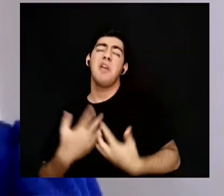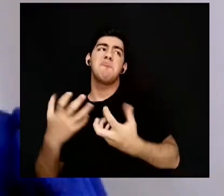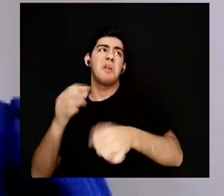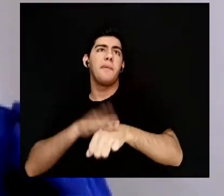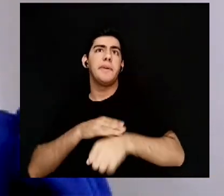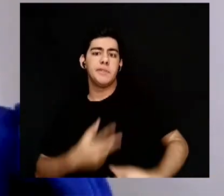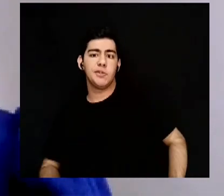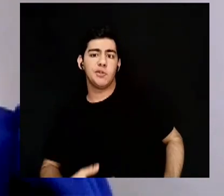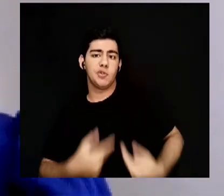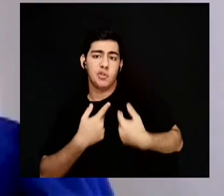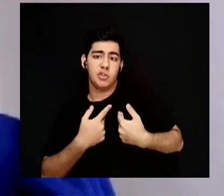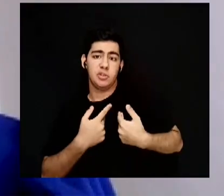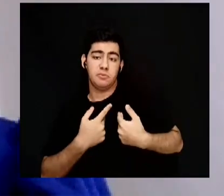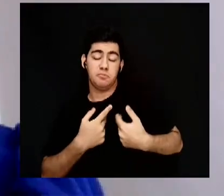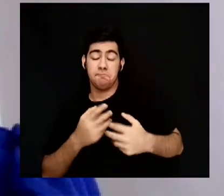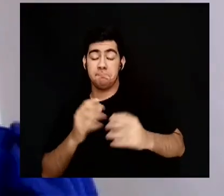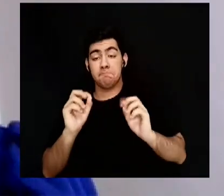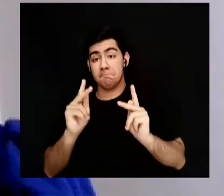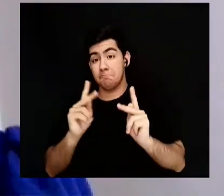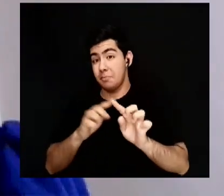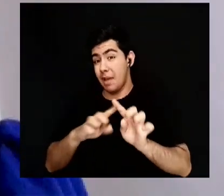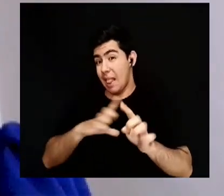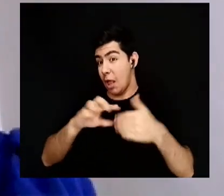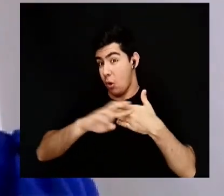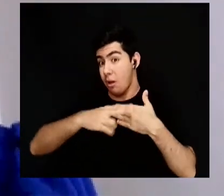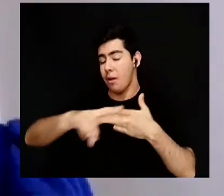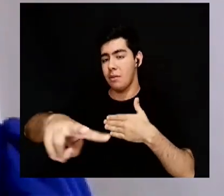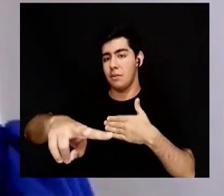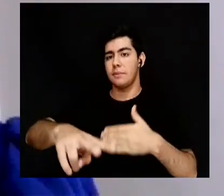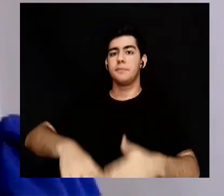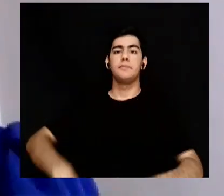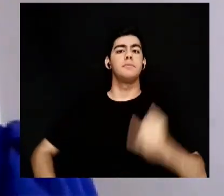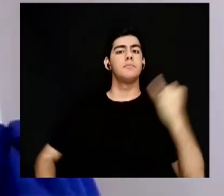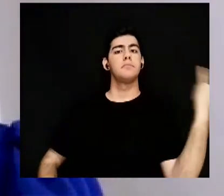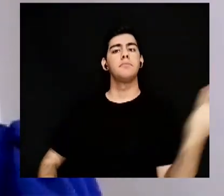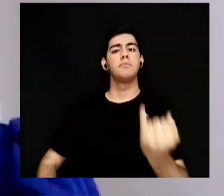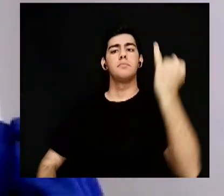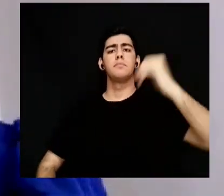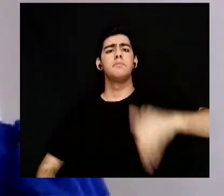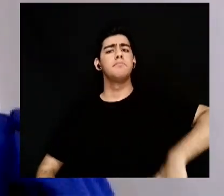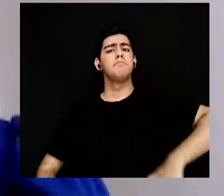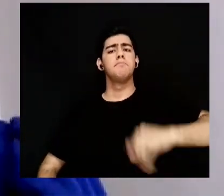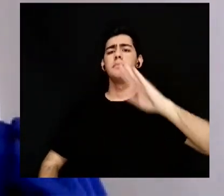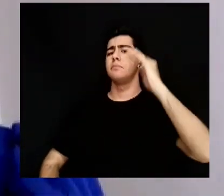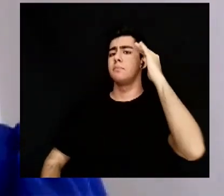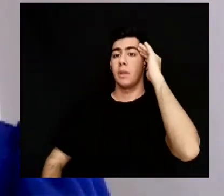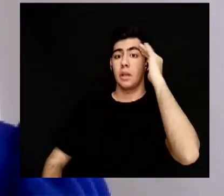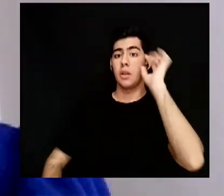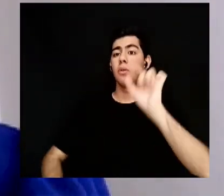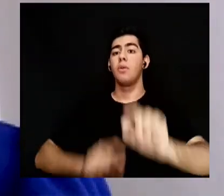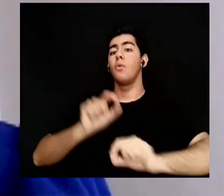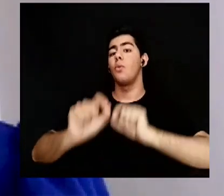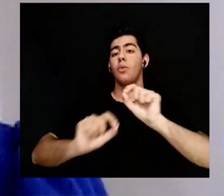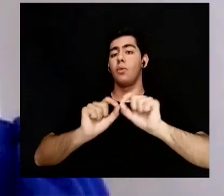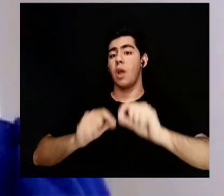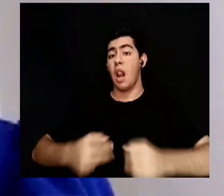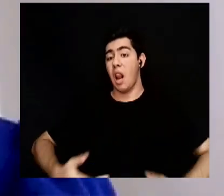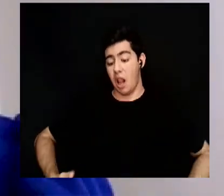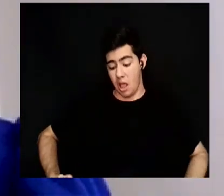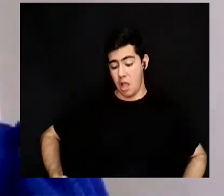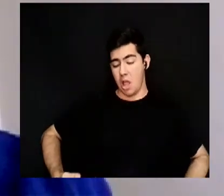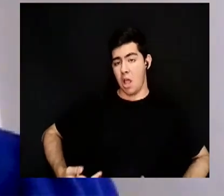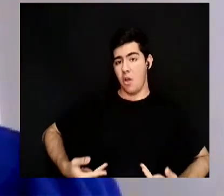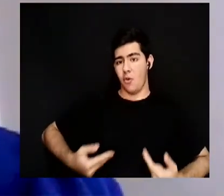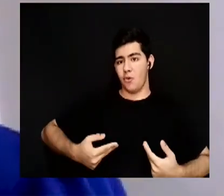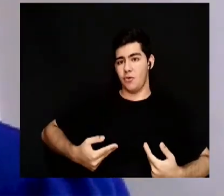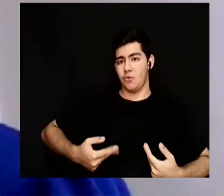risco. Só que eu acho que o mais importante é entender que a cirurgia não é curativa. A cirurgia é como um tratamento como o outro. Isso que eu